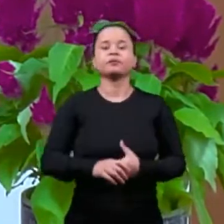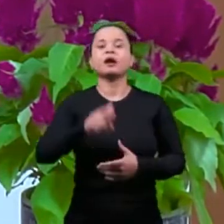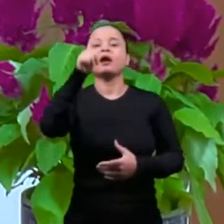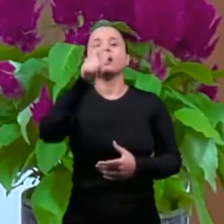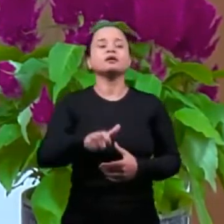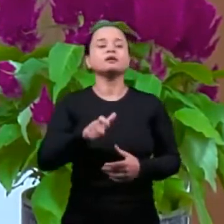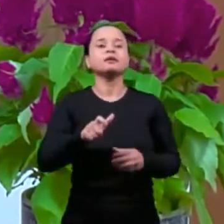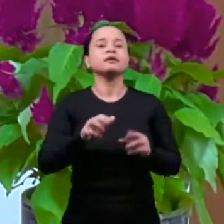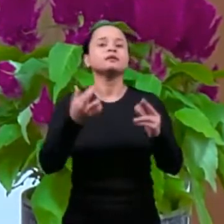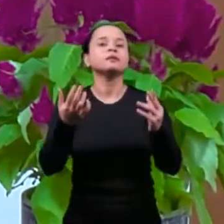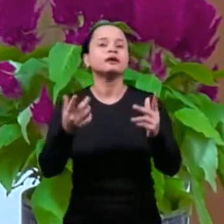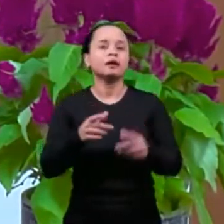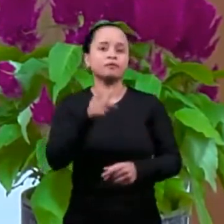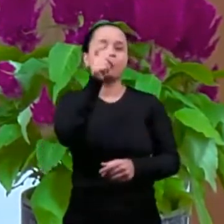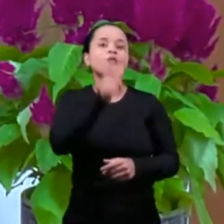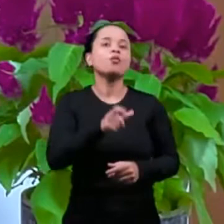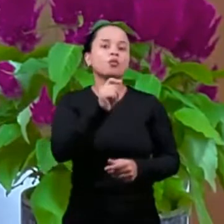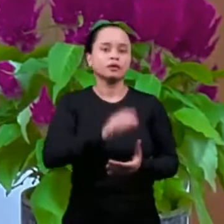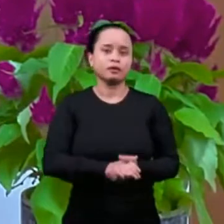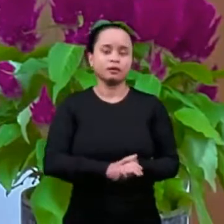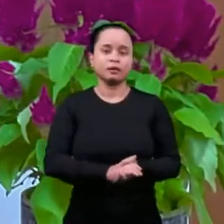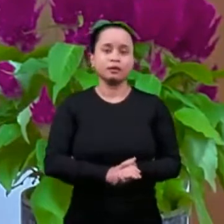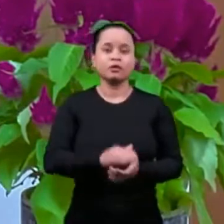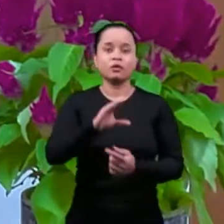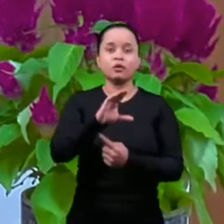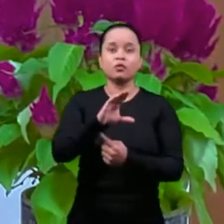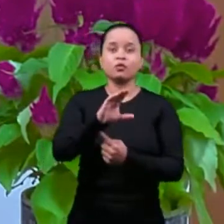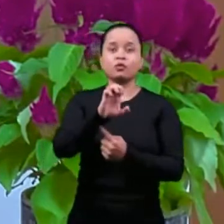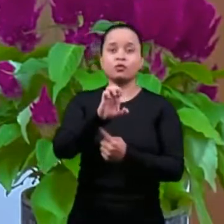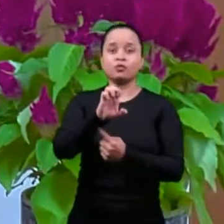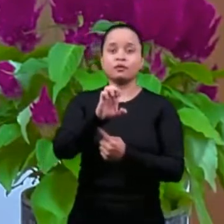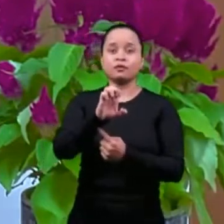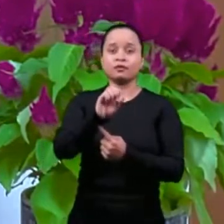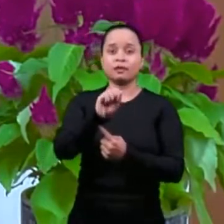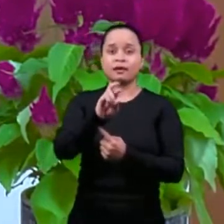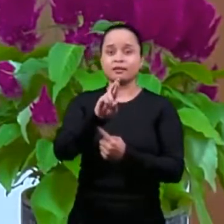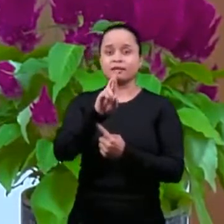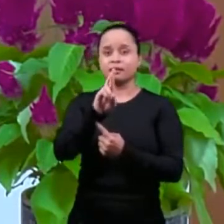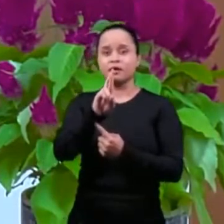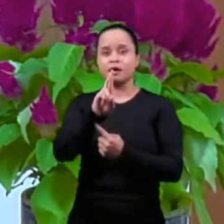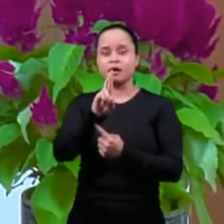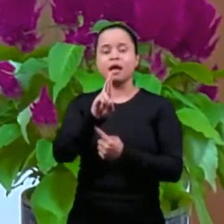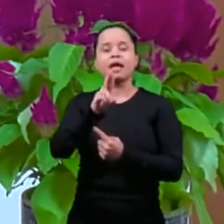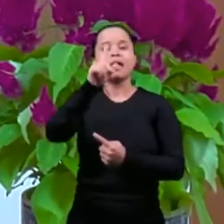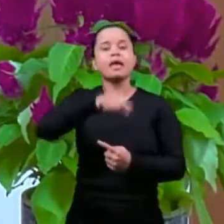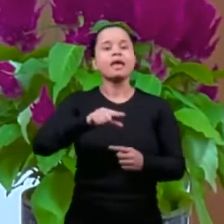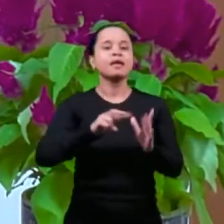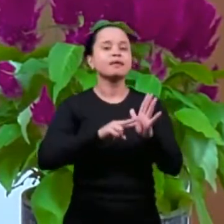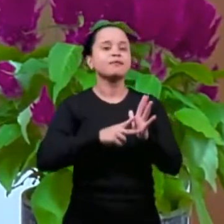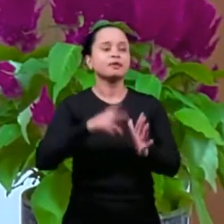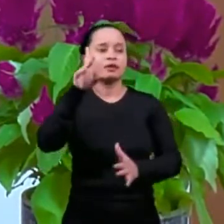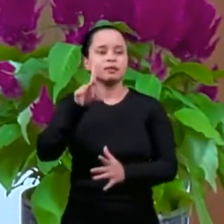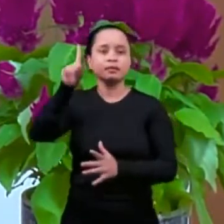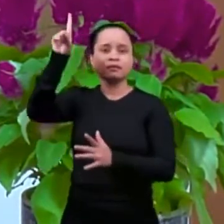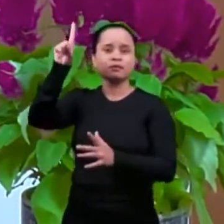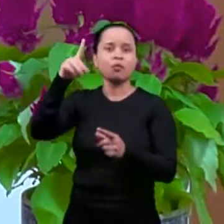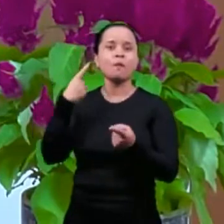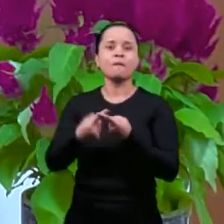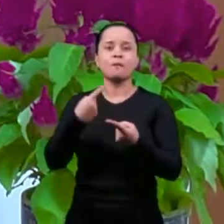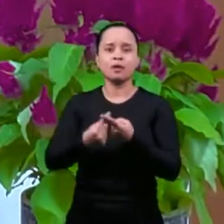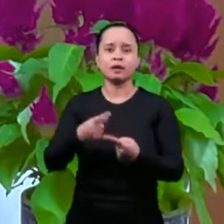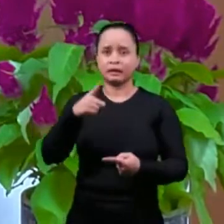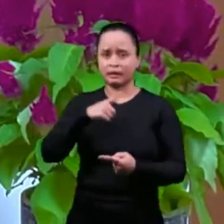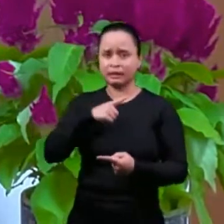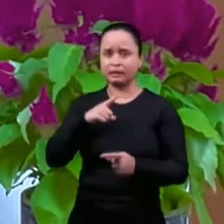deuses. Então por isso eles eram chamados de Augustos. Então eles tinham dessa designação para dizer